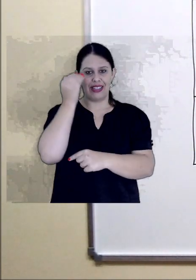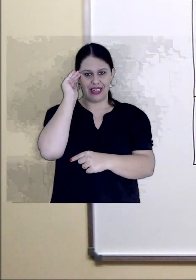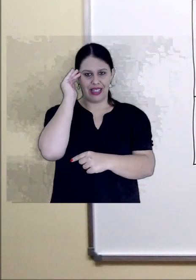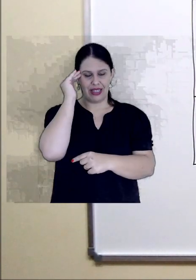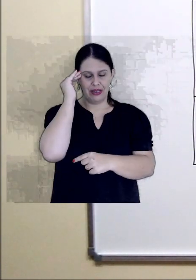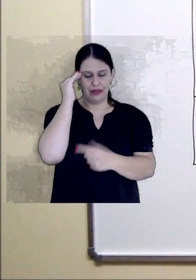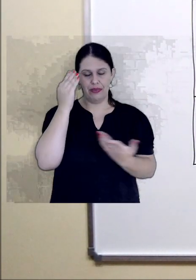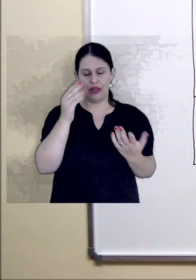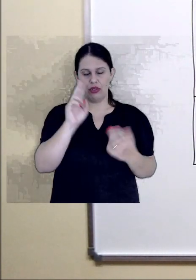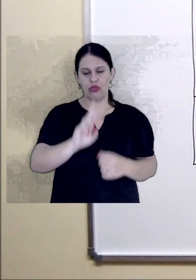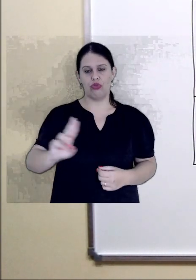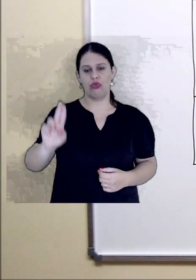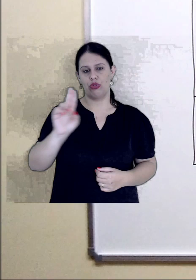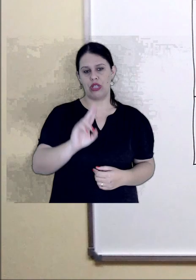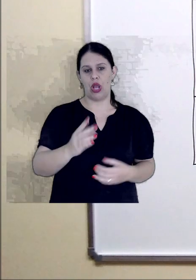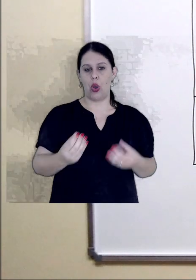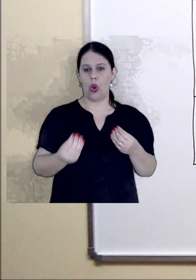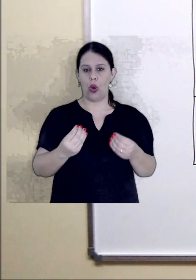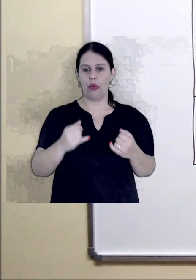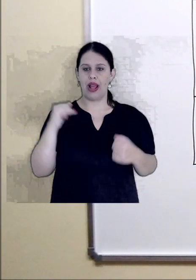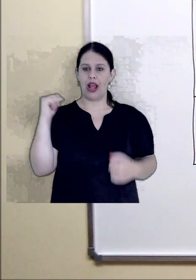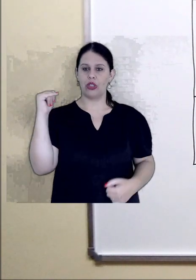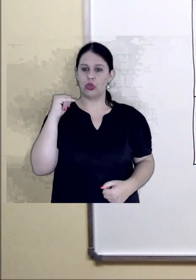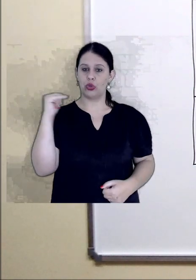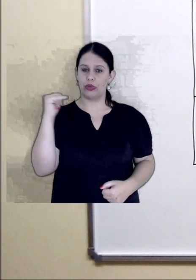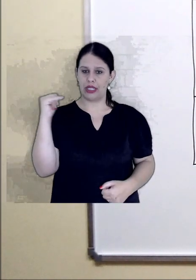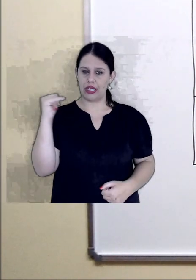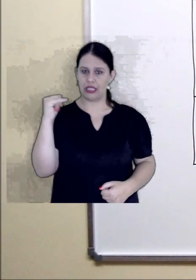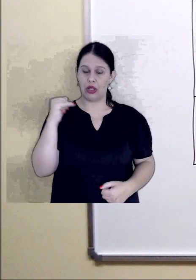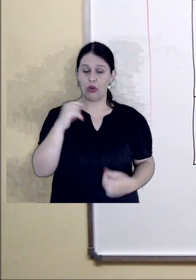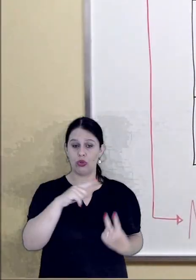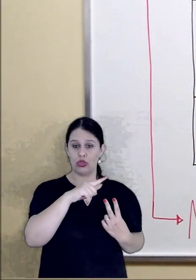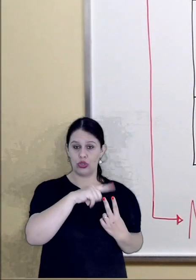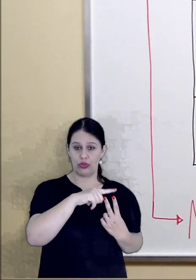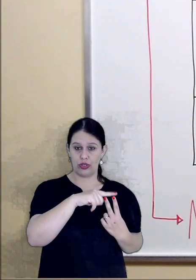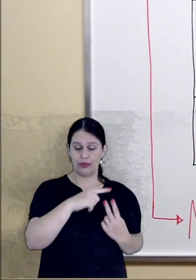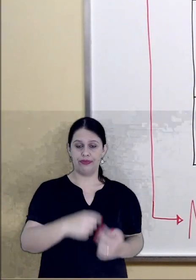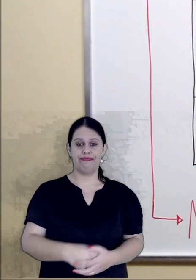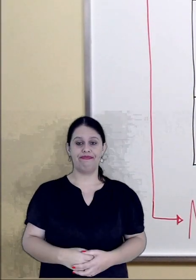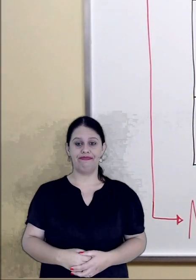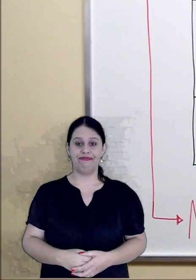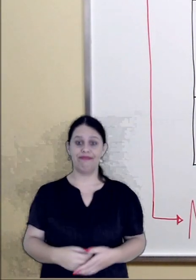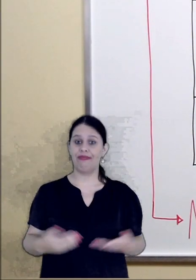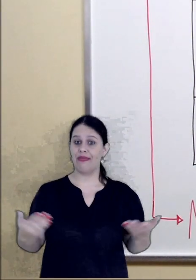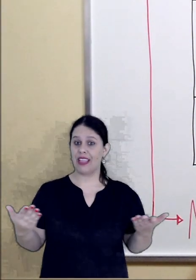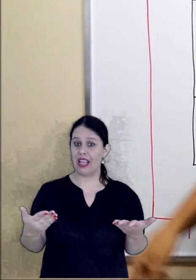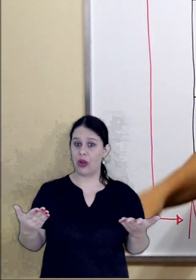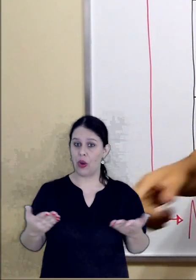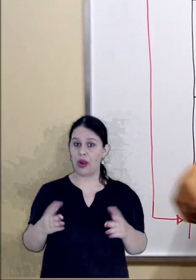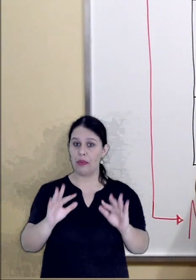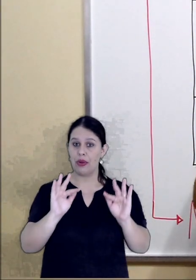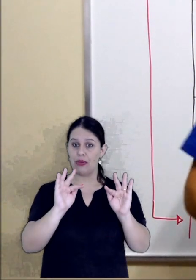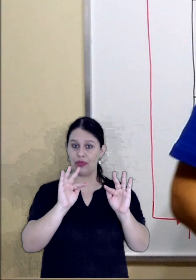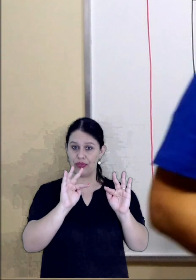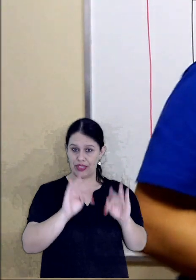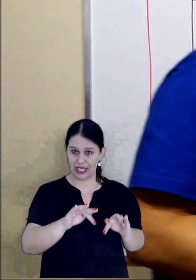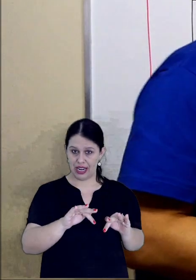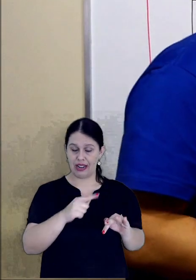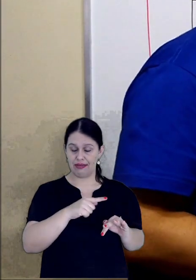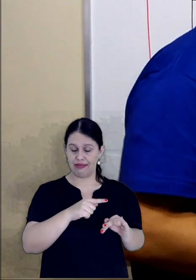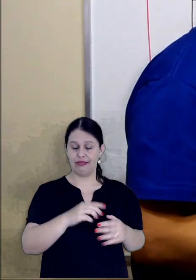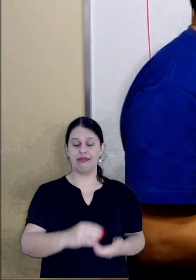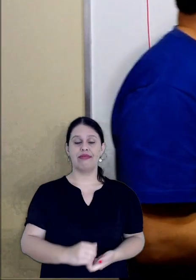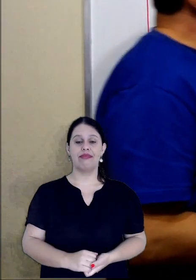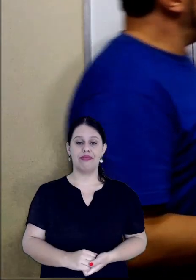que a gente vai utilizar para fazer a subtração de vetores. E para fechar